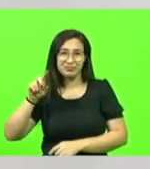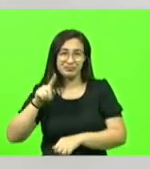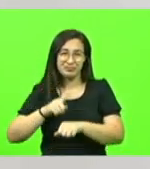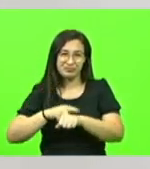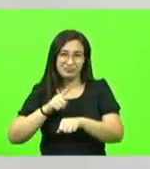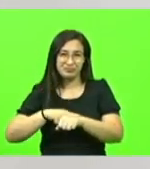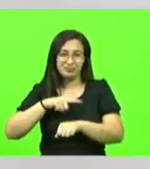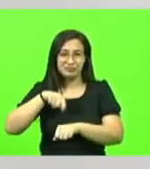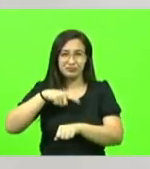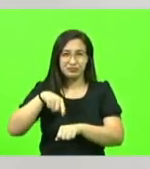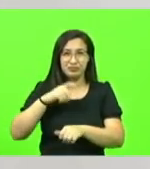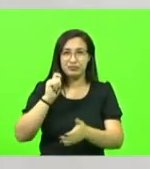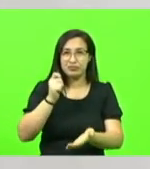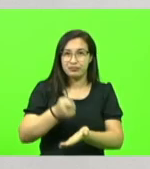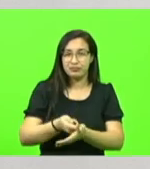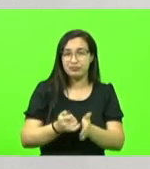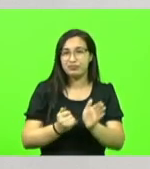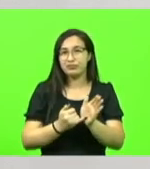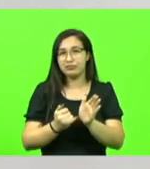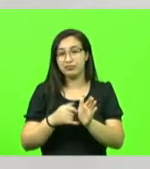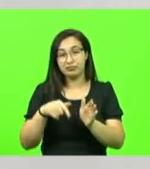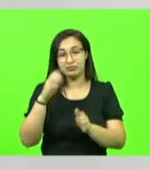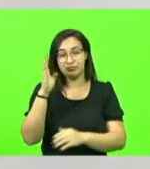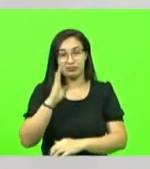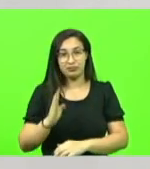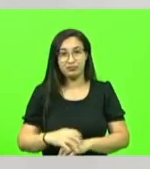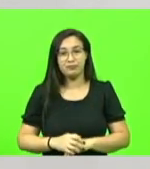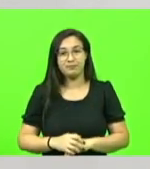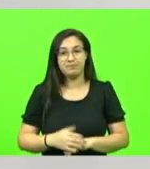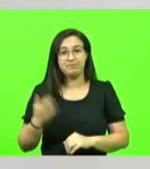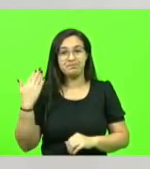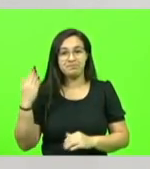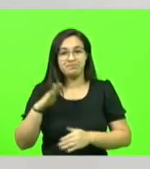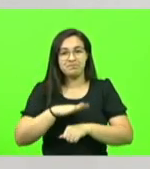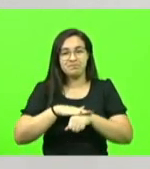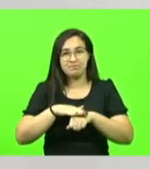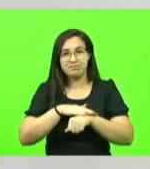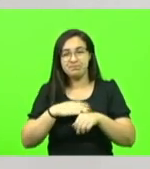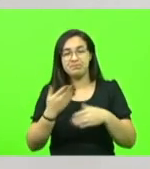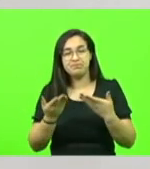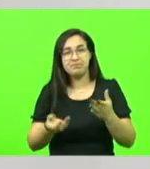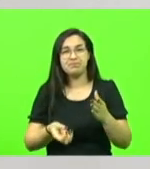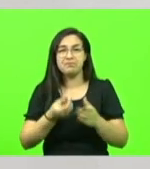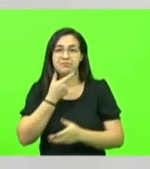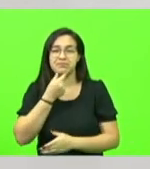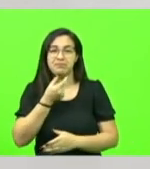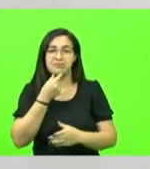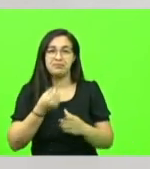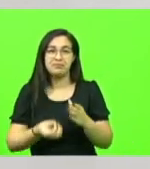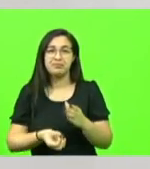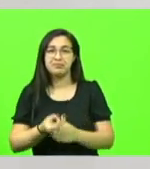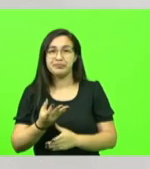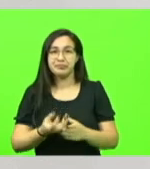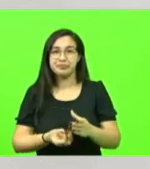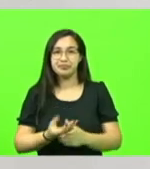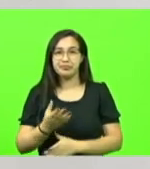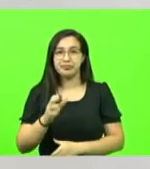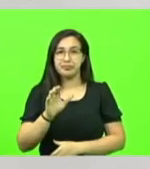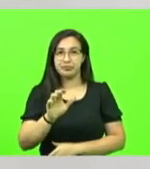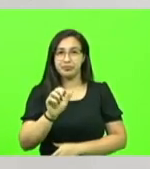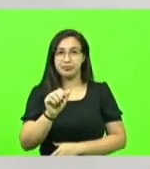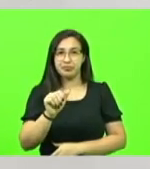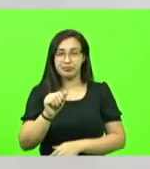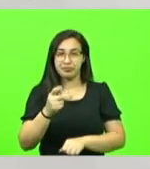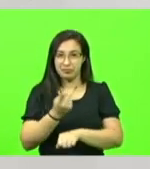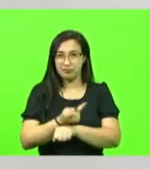Eu conversava, deputado Berlanda, dias desses, com um grande produtor de aço no mundo inteiro,